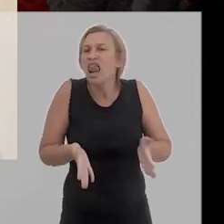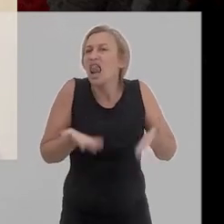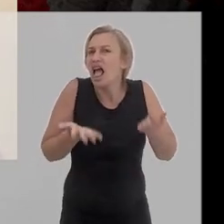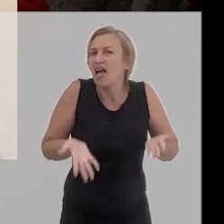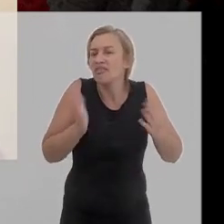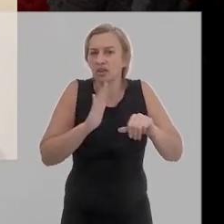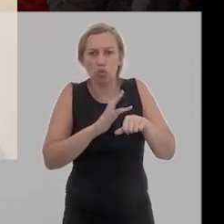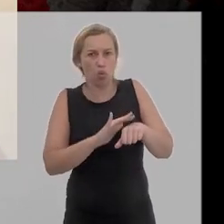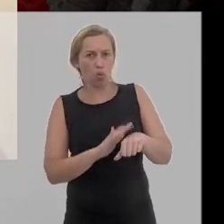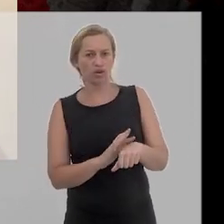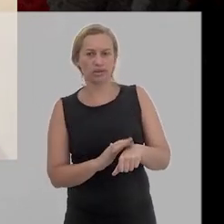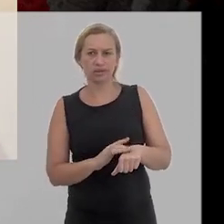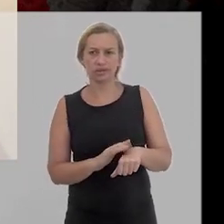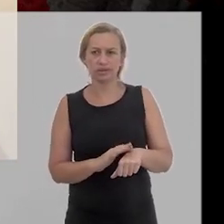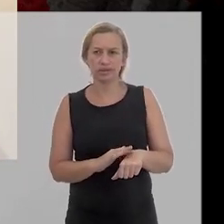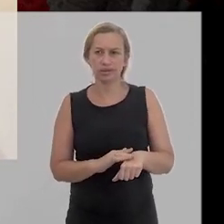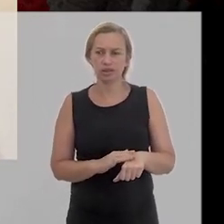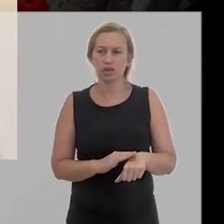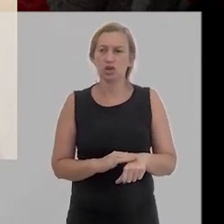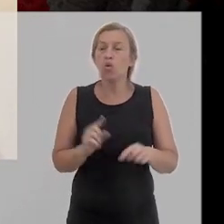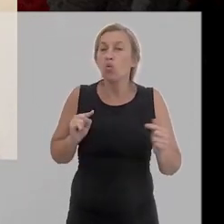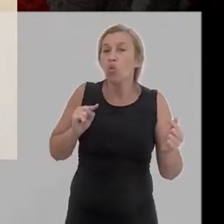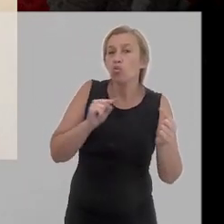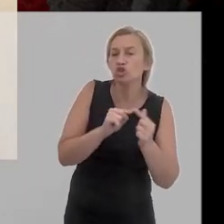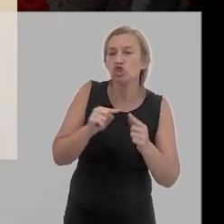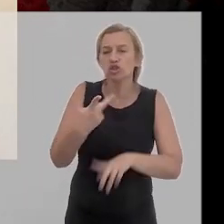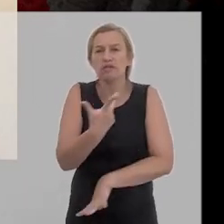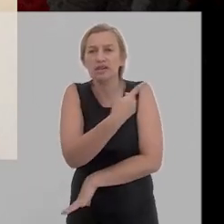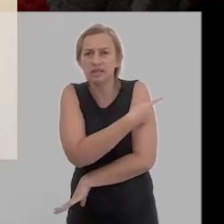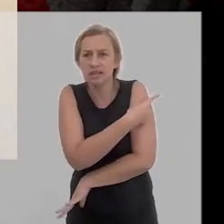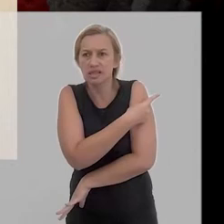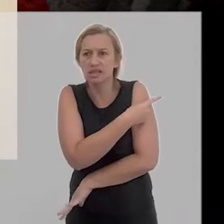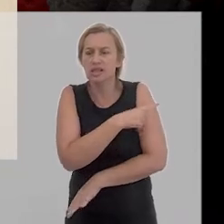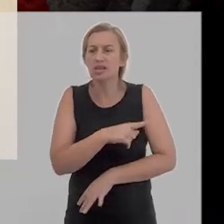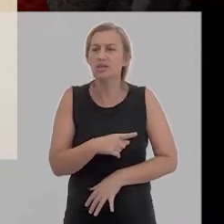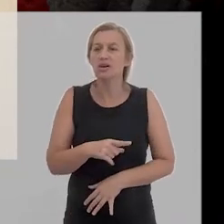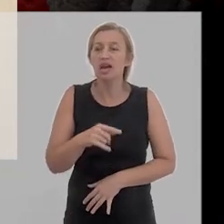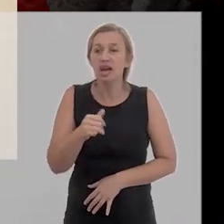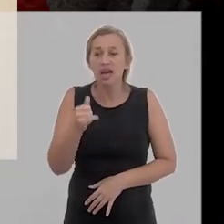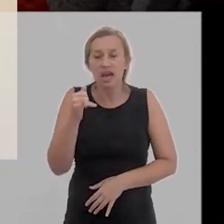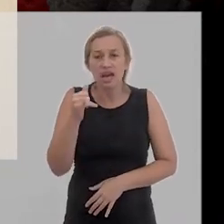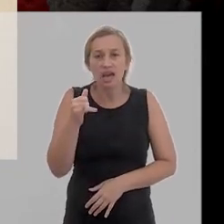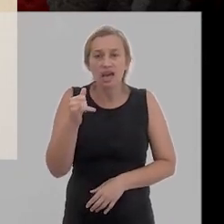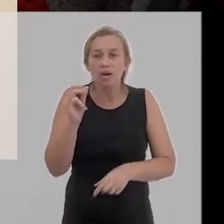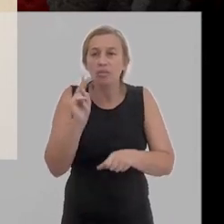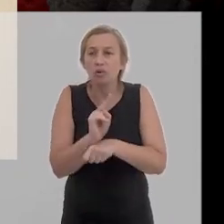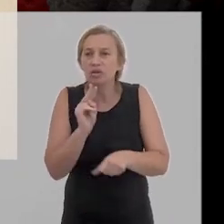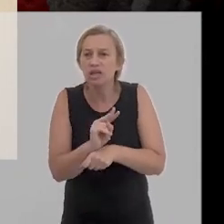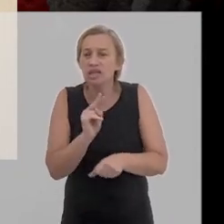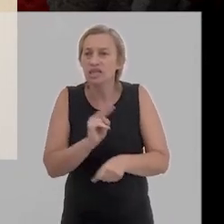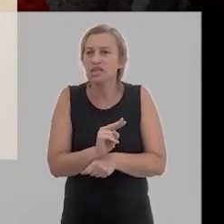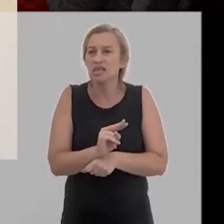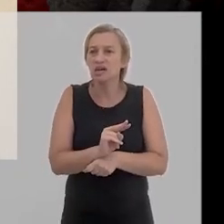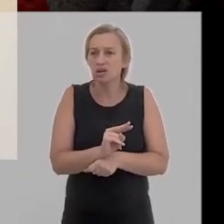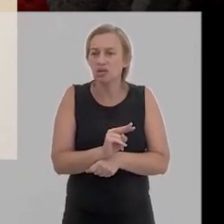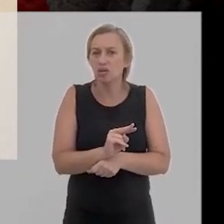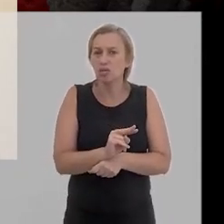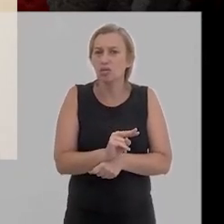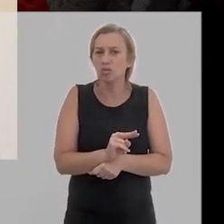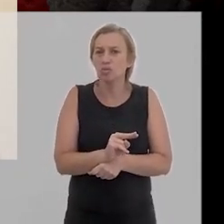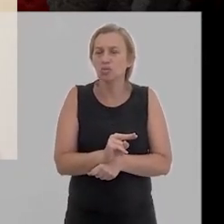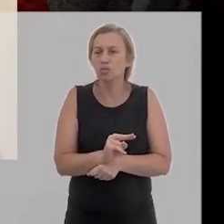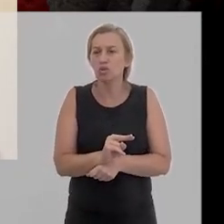mas com quadros leves. Então, o objetivo da vacinação é prevenção dos